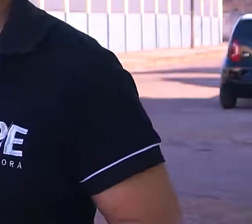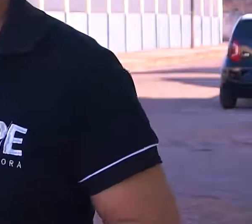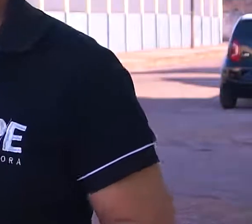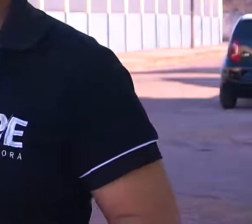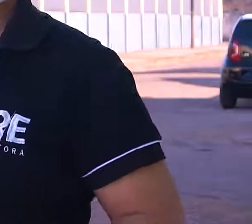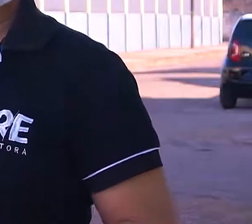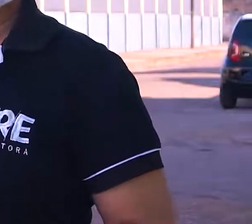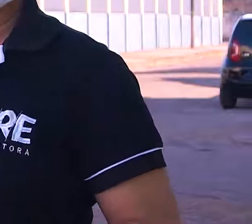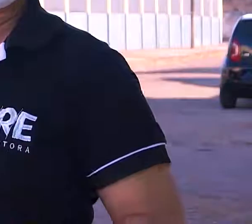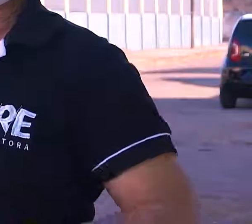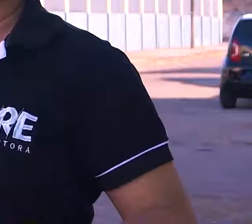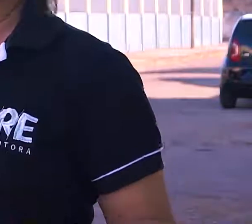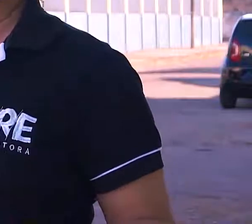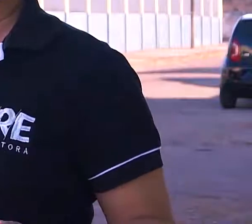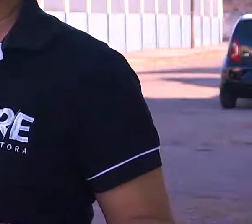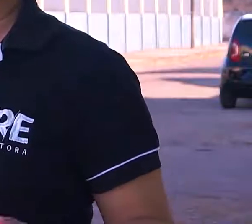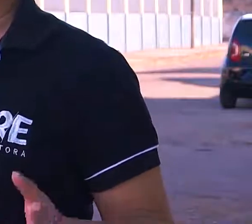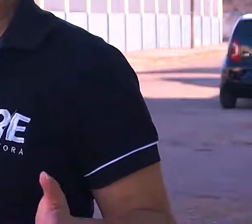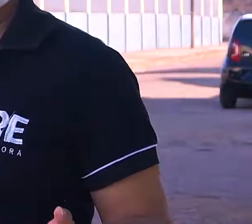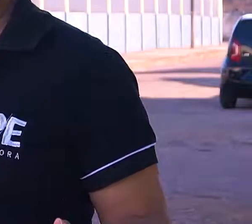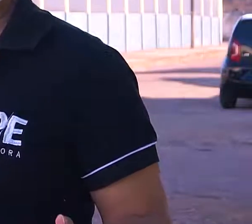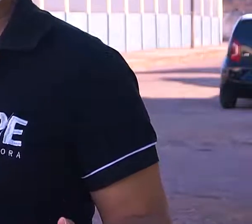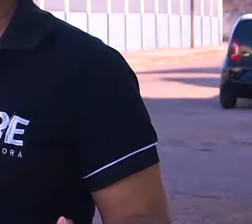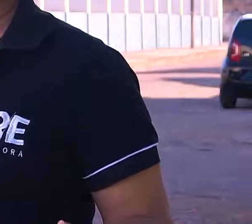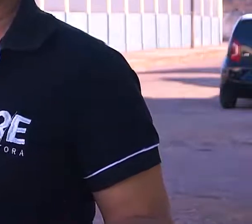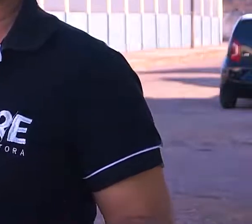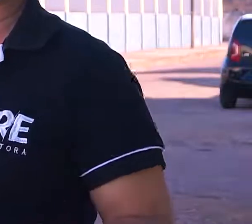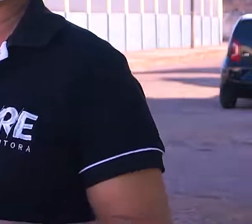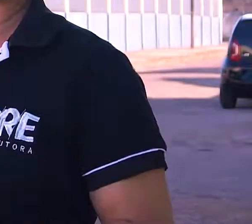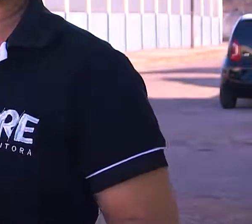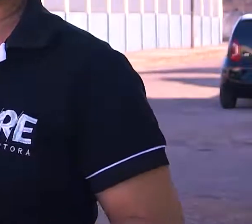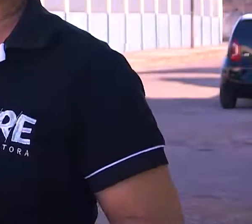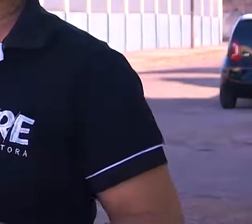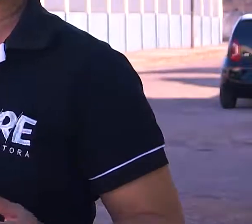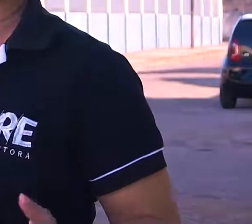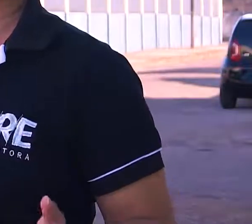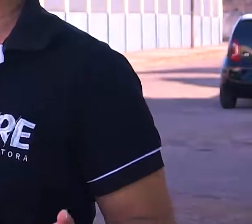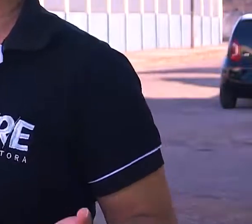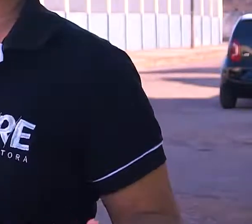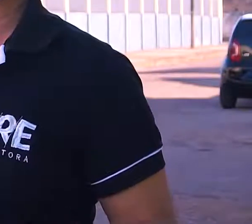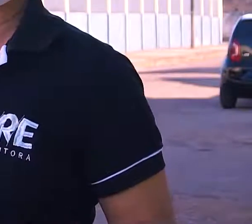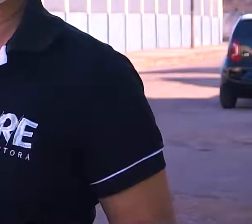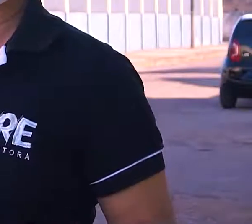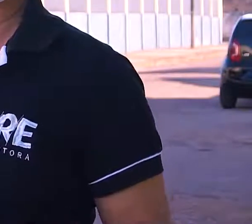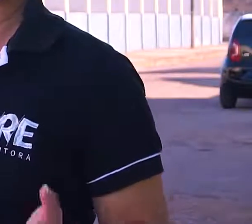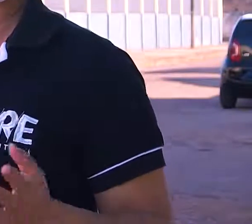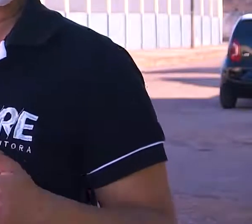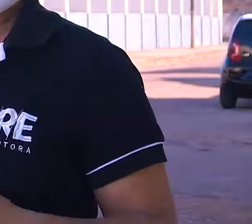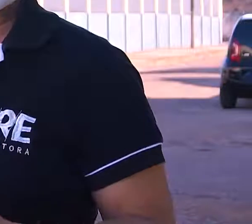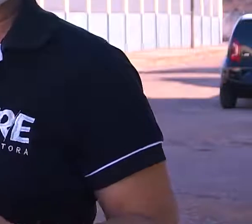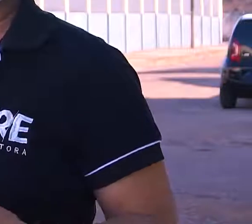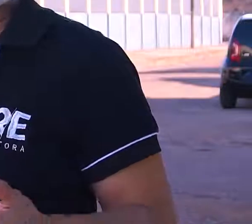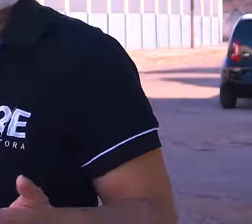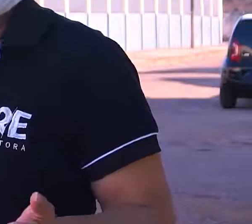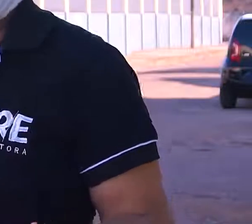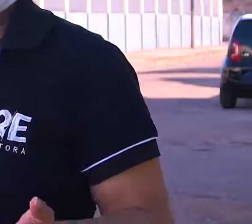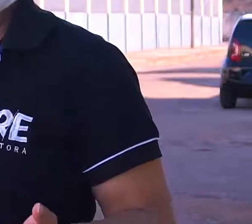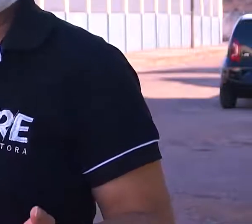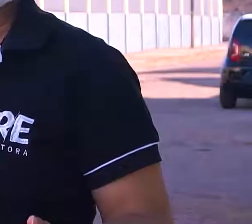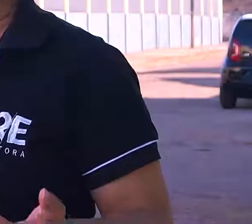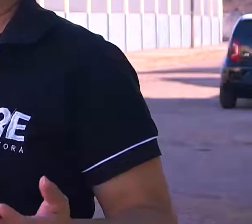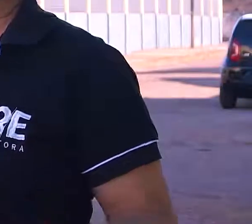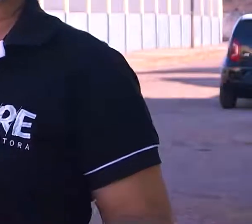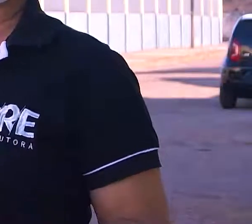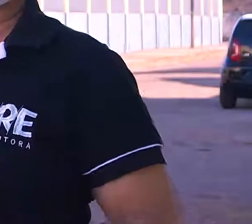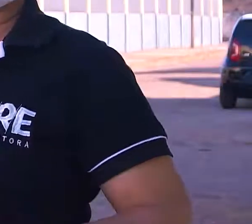curso que sempre sonhou. Todas as disciplinas são importantes para que os alunos tenham a capacidade de realizar a prova